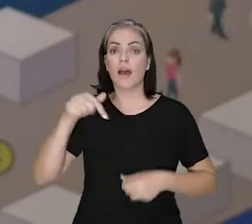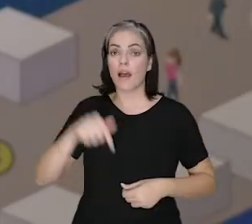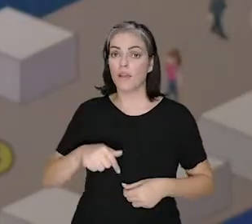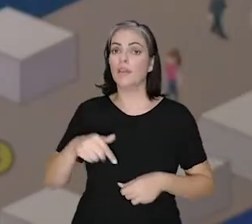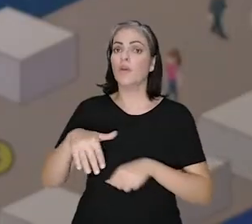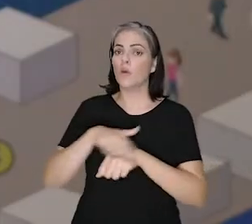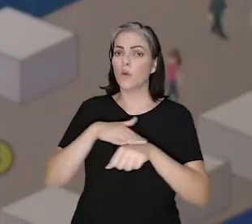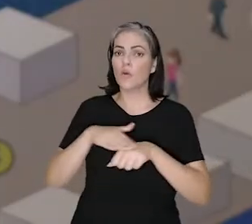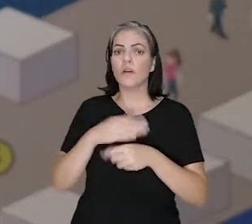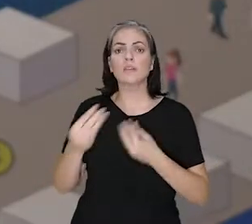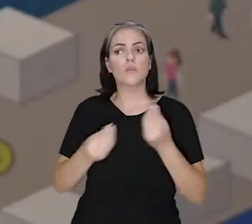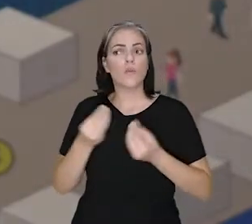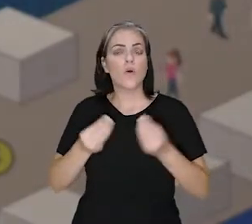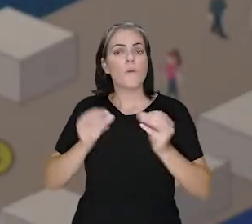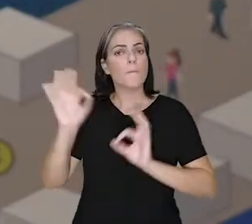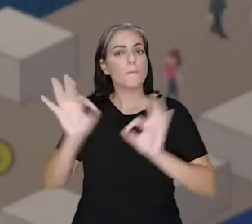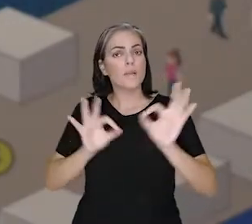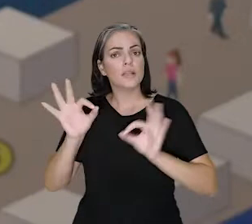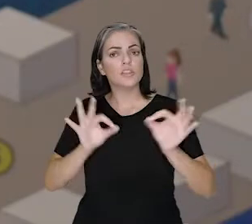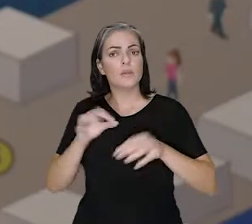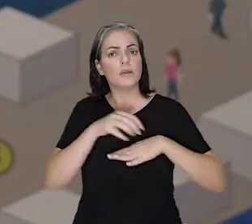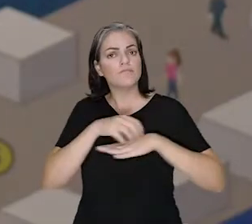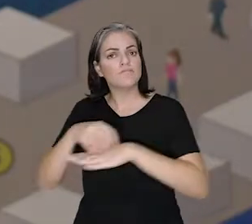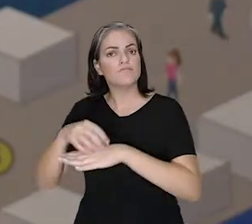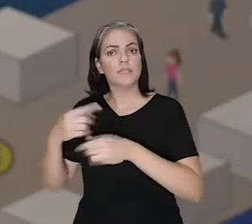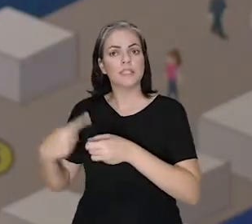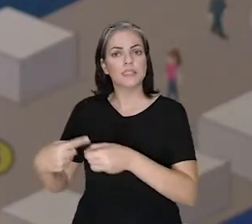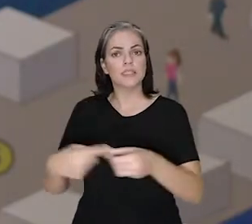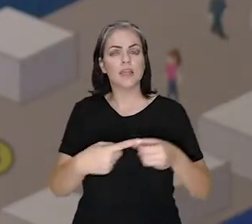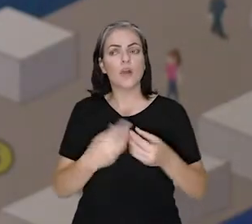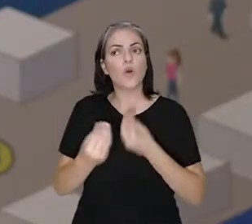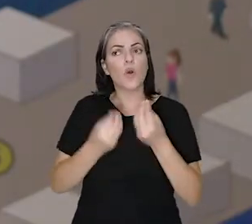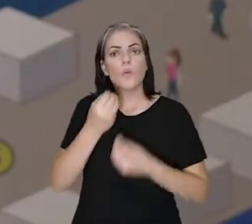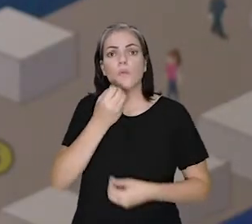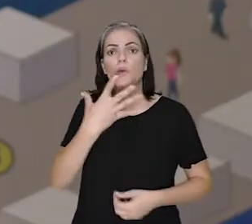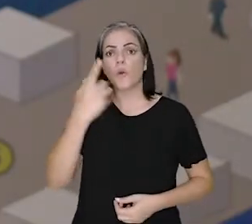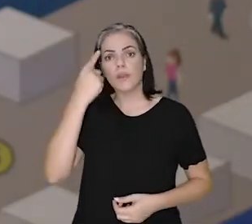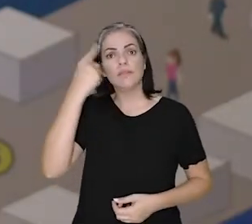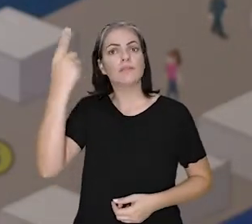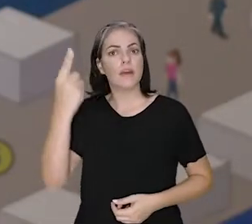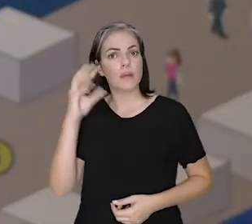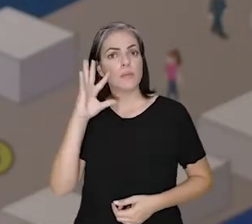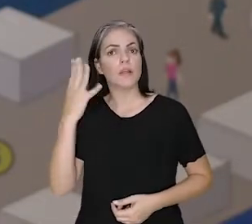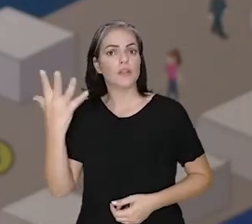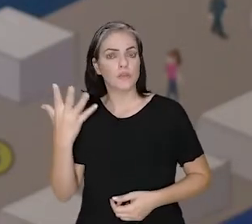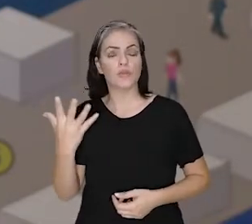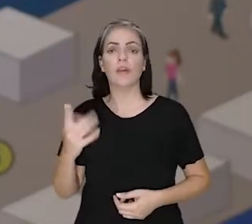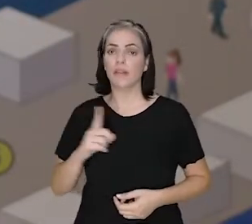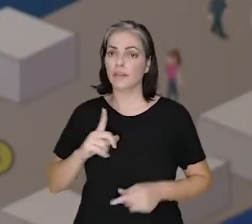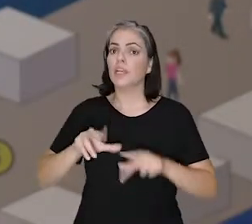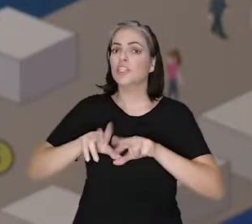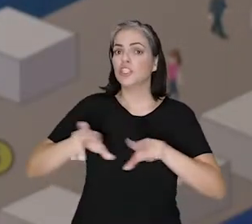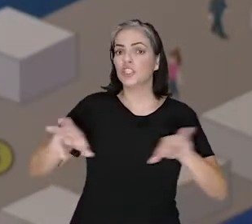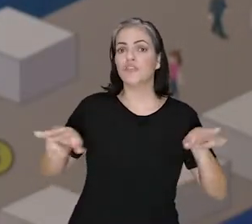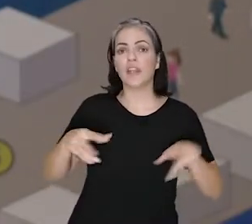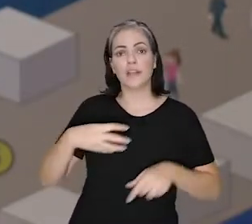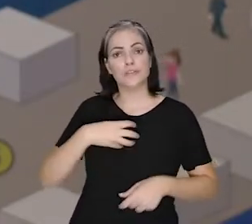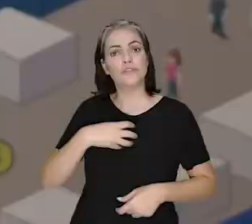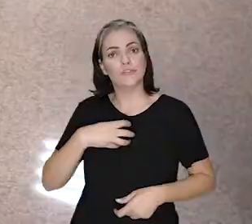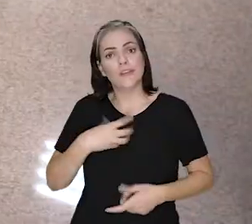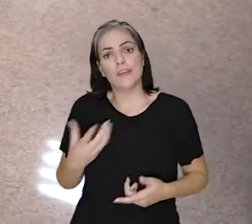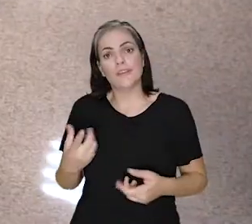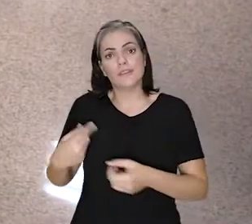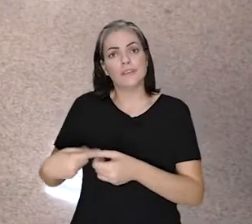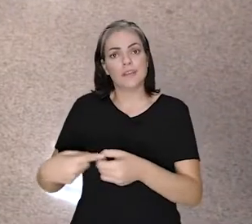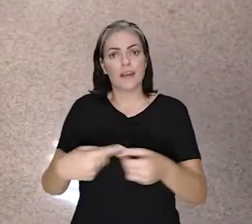sobre planejamento da mobilidade urbana. Como planejar isso? Como planejar boas soluções para as cidades, considerando os diferentes tipos de cidades que o nosso país